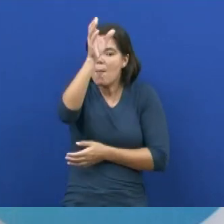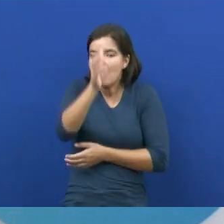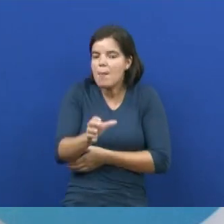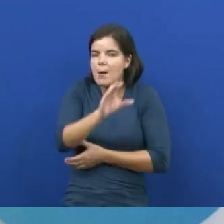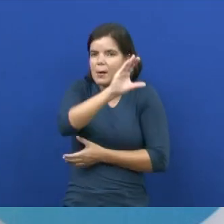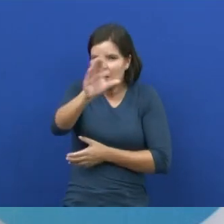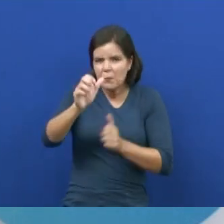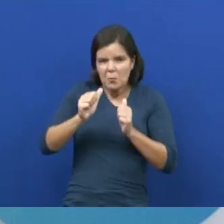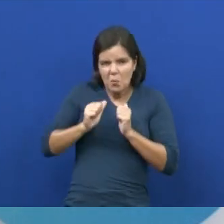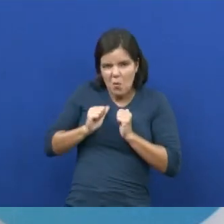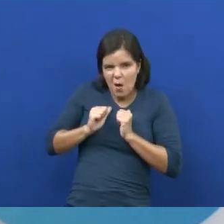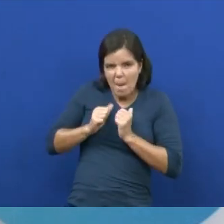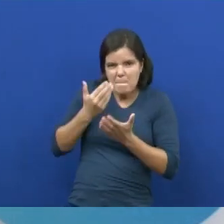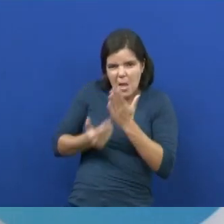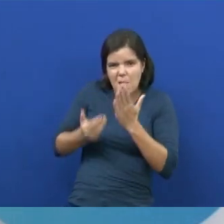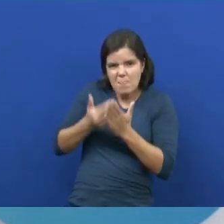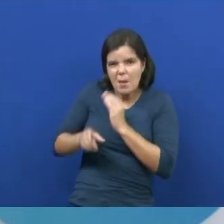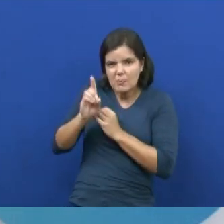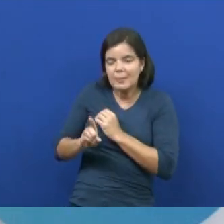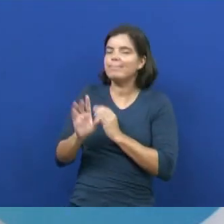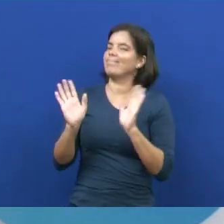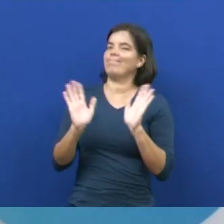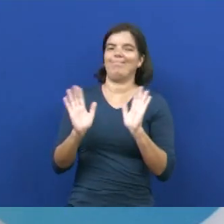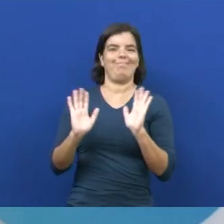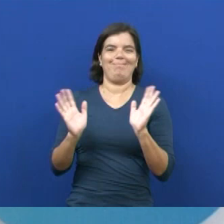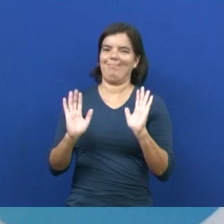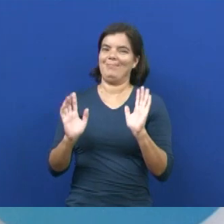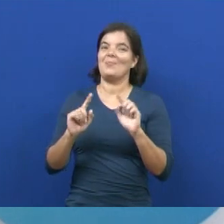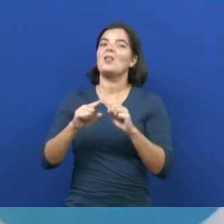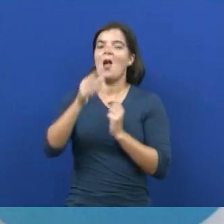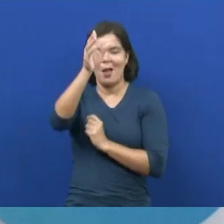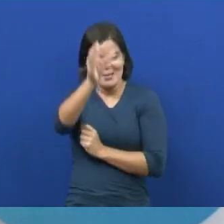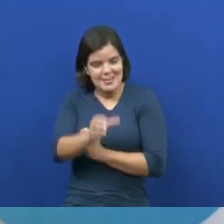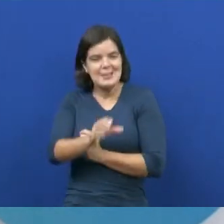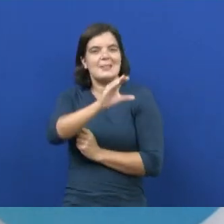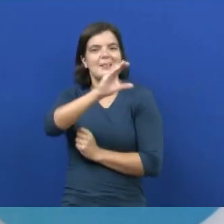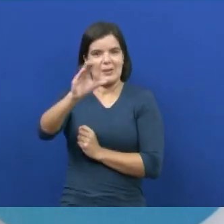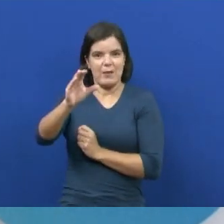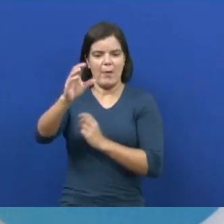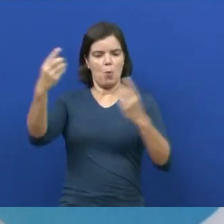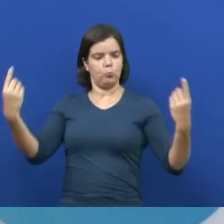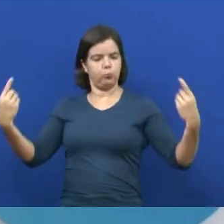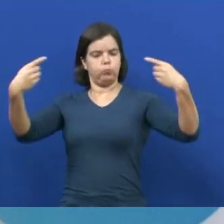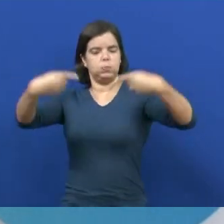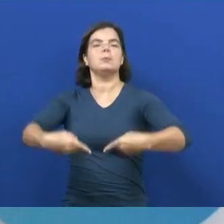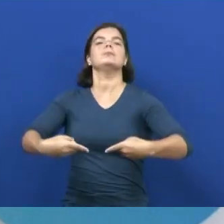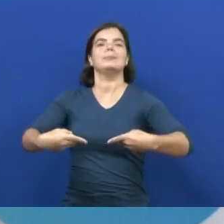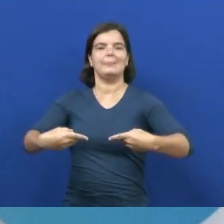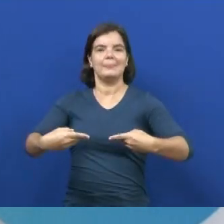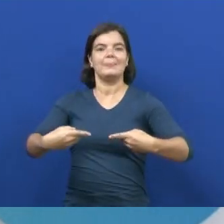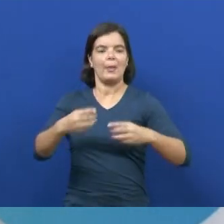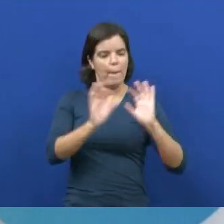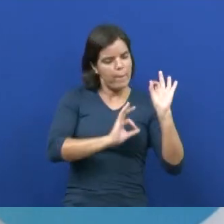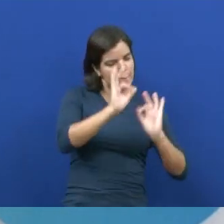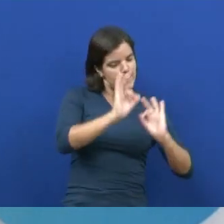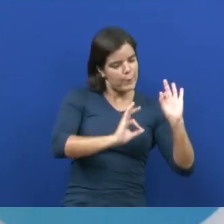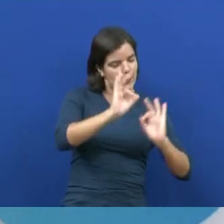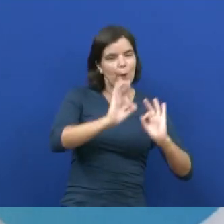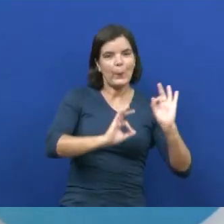ficou quietinha, perdendo seus direitos? Não, ela vai contrapor, ou seja, vai elaborar